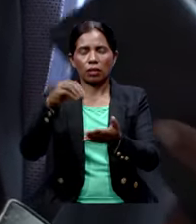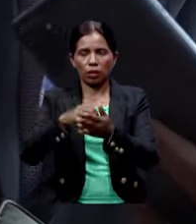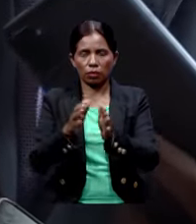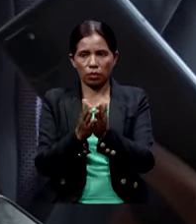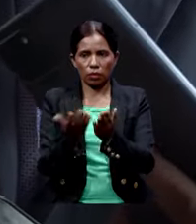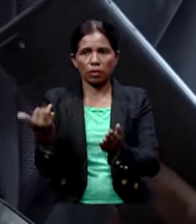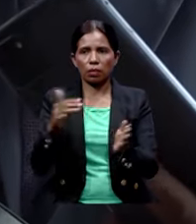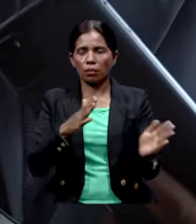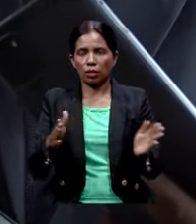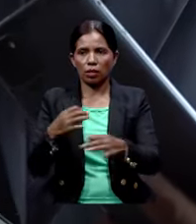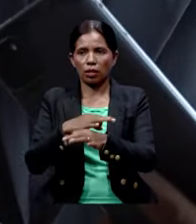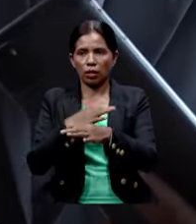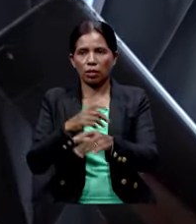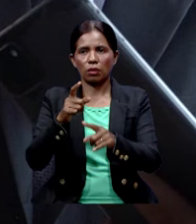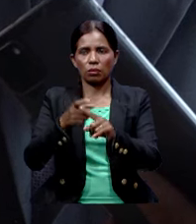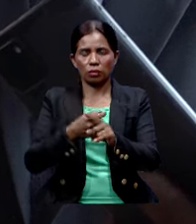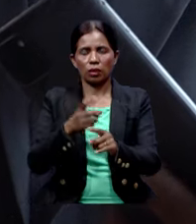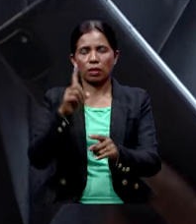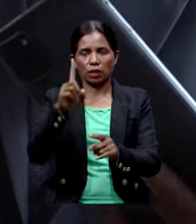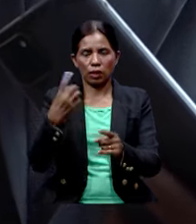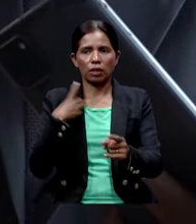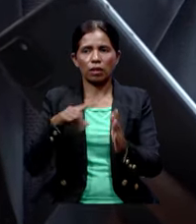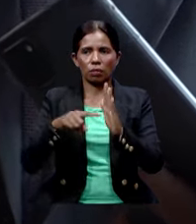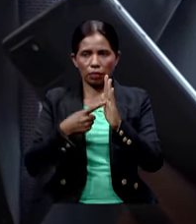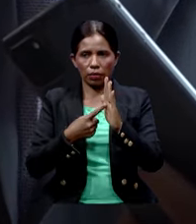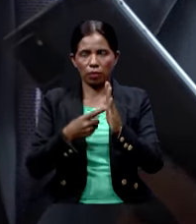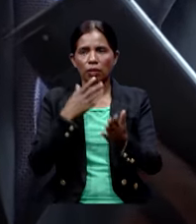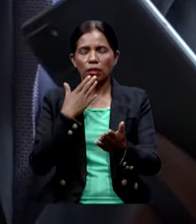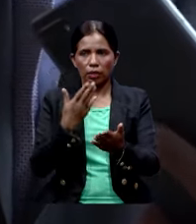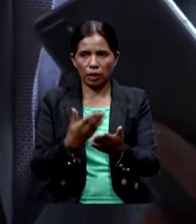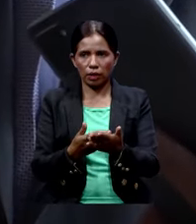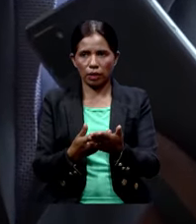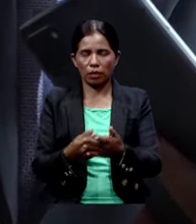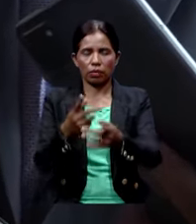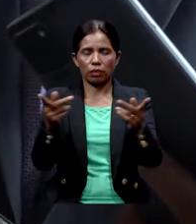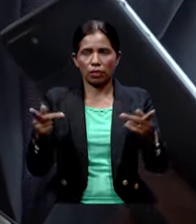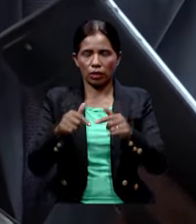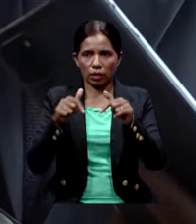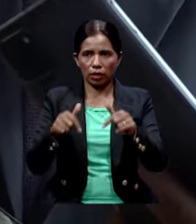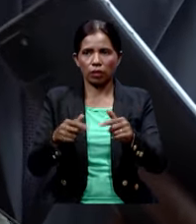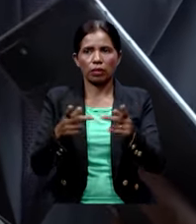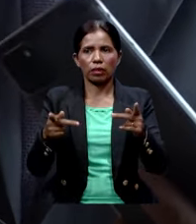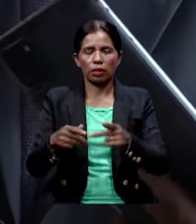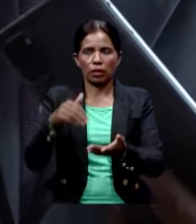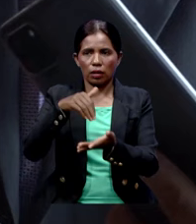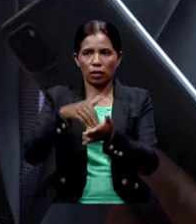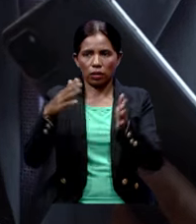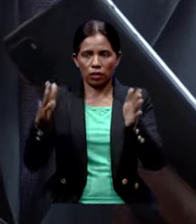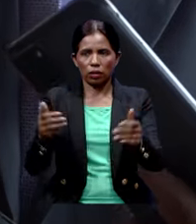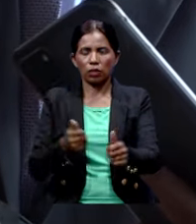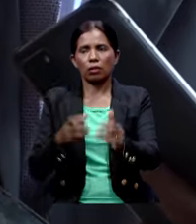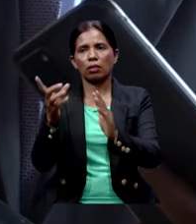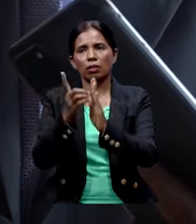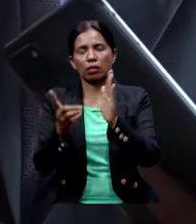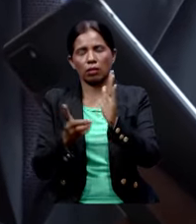Há um processo de reabilitação fula ainda nem está ruona dia que também fati ainda que estudante tu ir dados nem